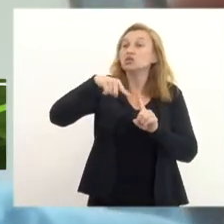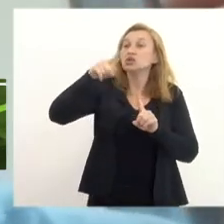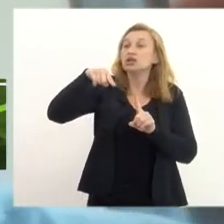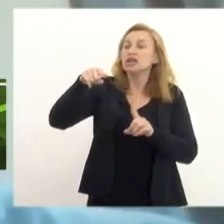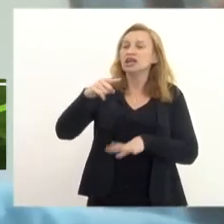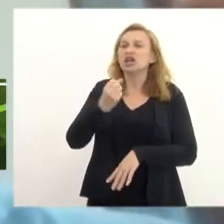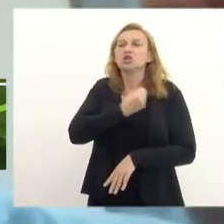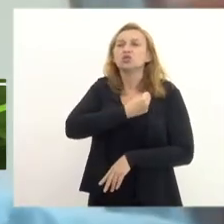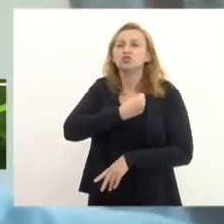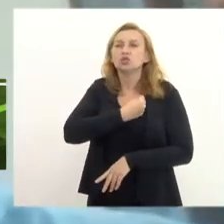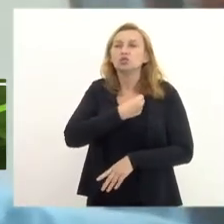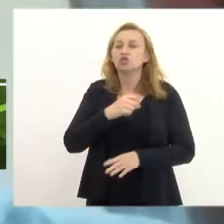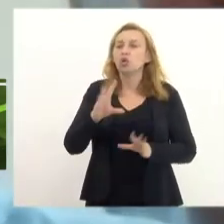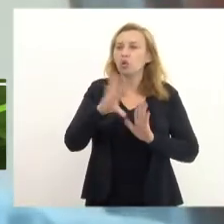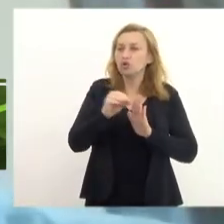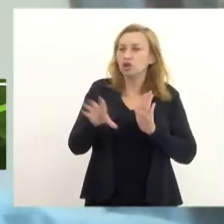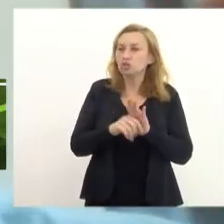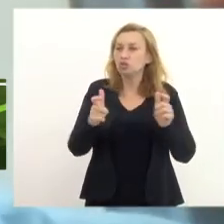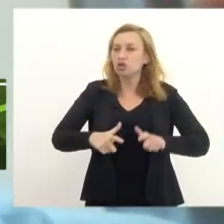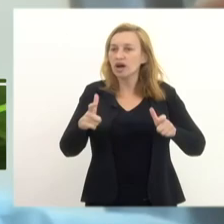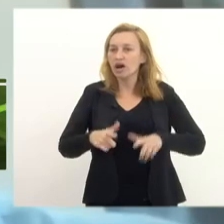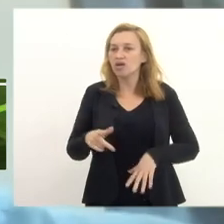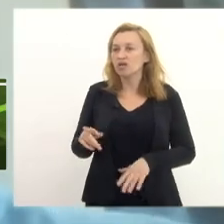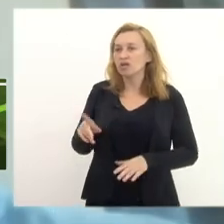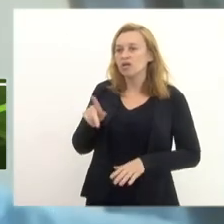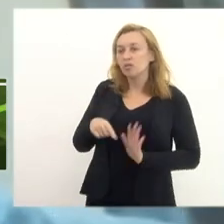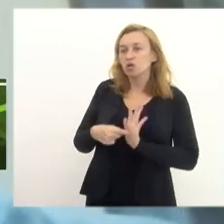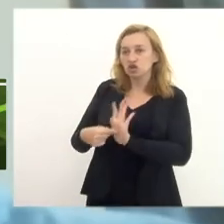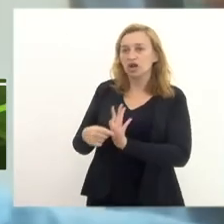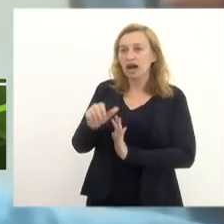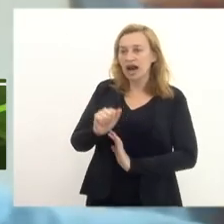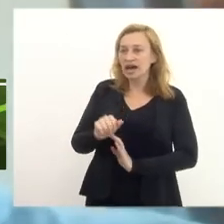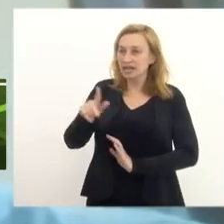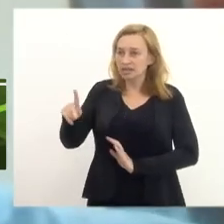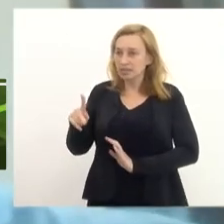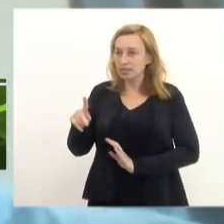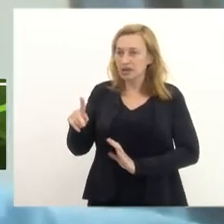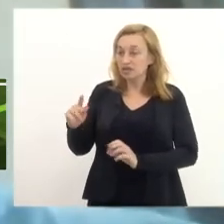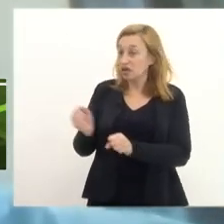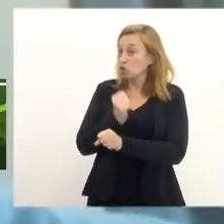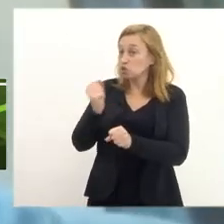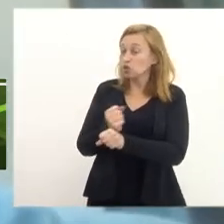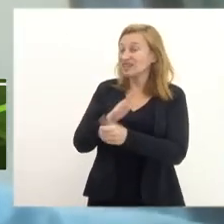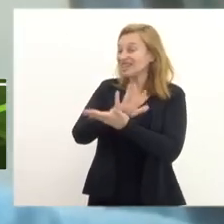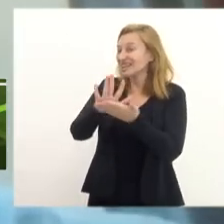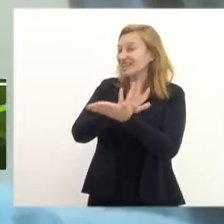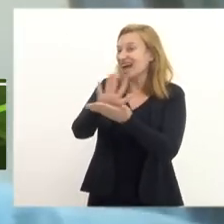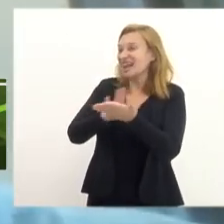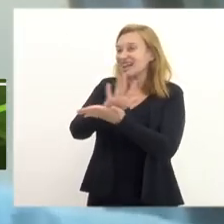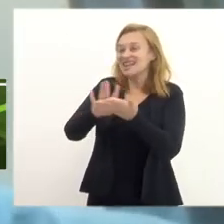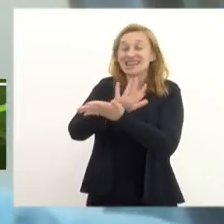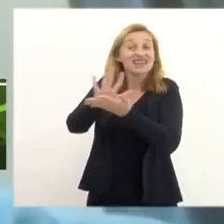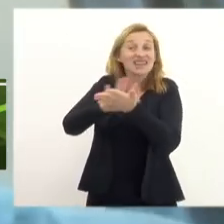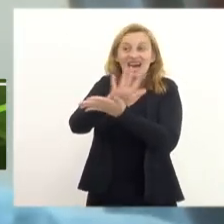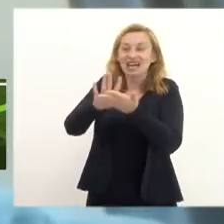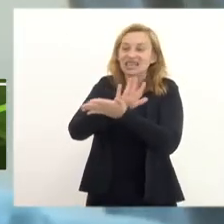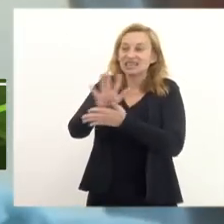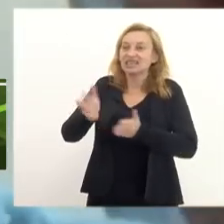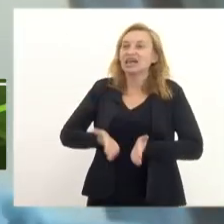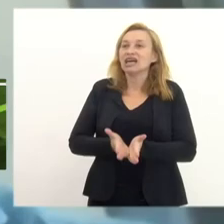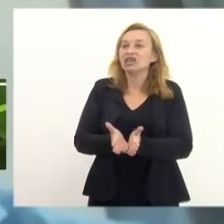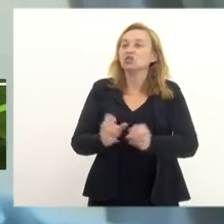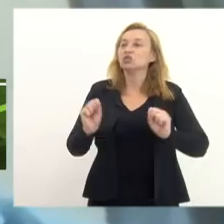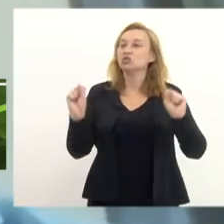local colocados pela ANP não vão fazer construir mais nenhum parafuso na indústria